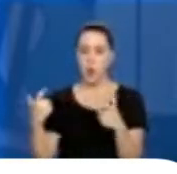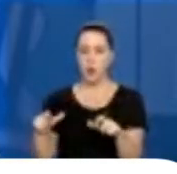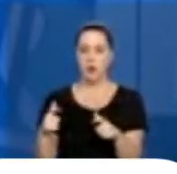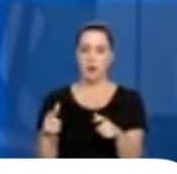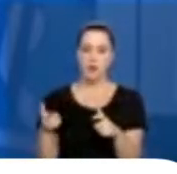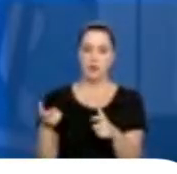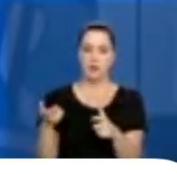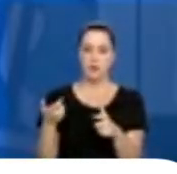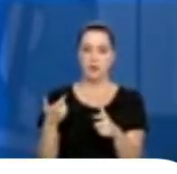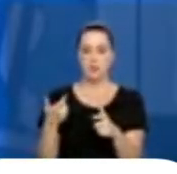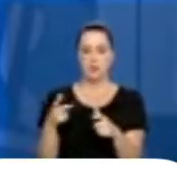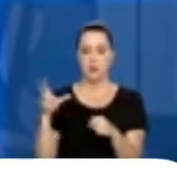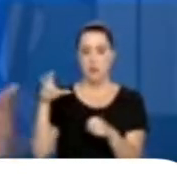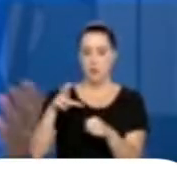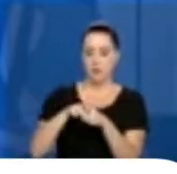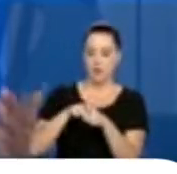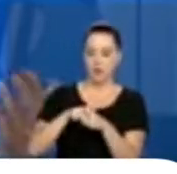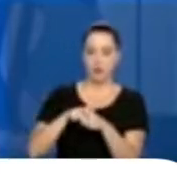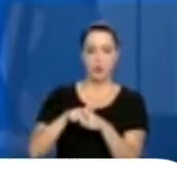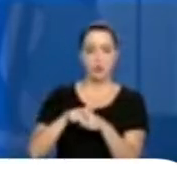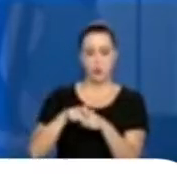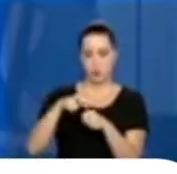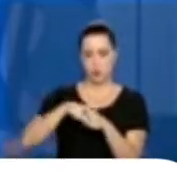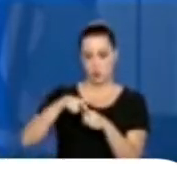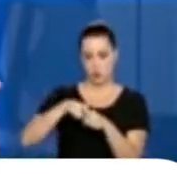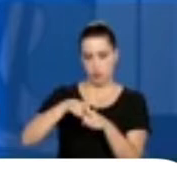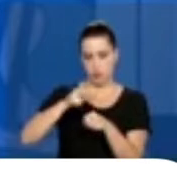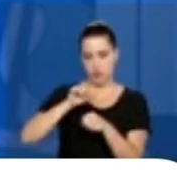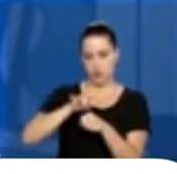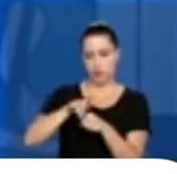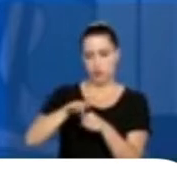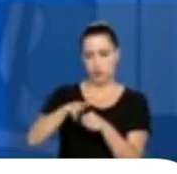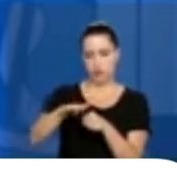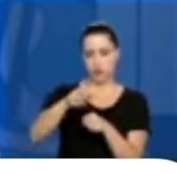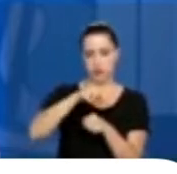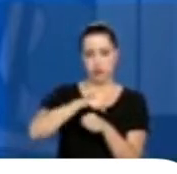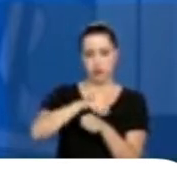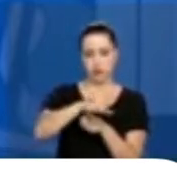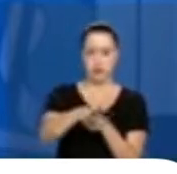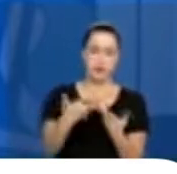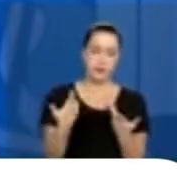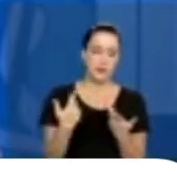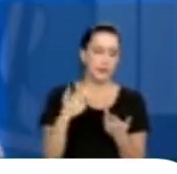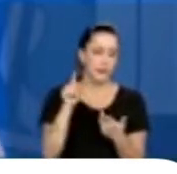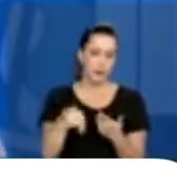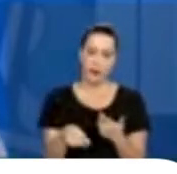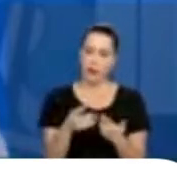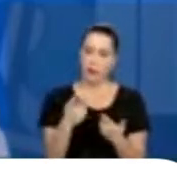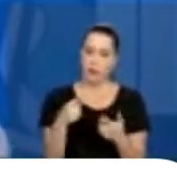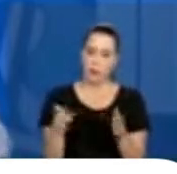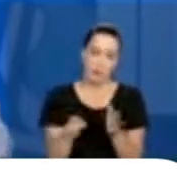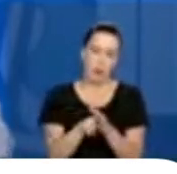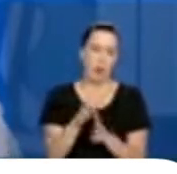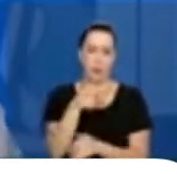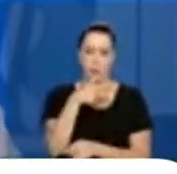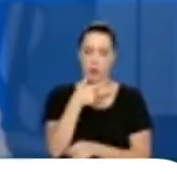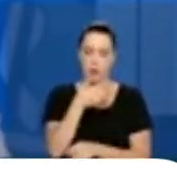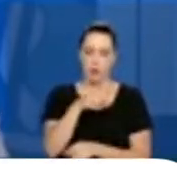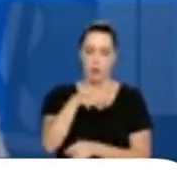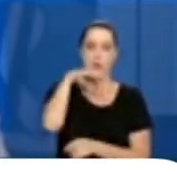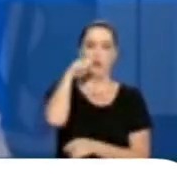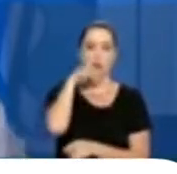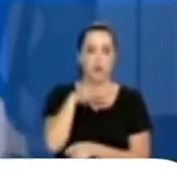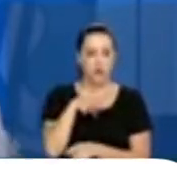a circulação de vírus que acometem mais essa população, como o vírus sincicial respiratório. Então, quando a gente fala de